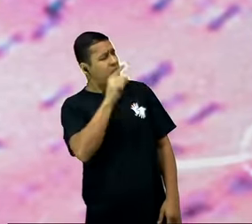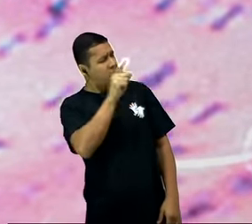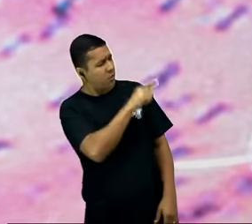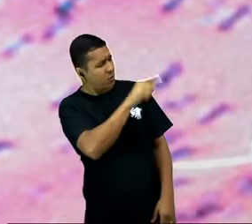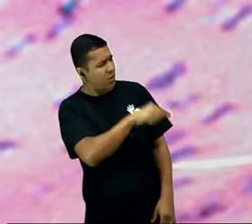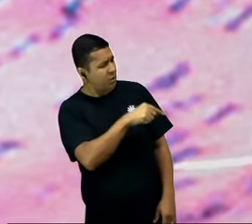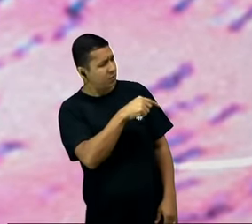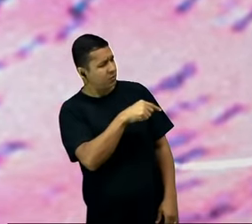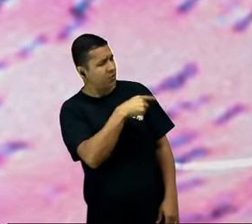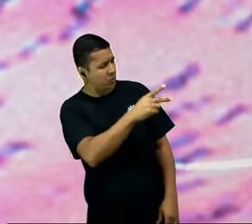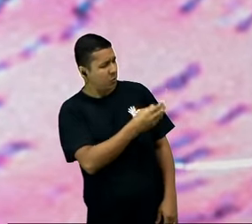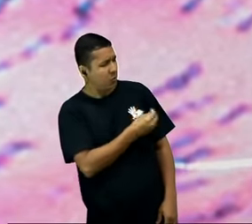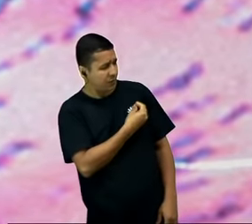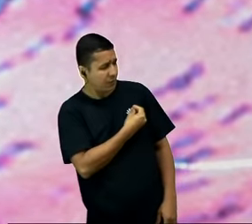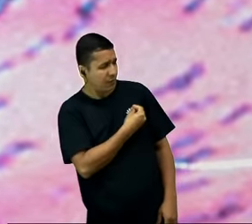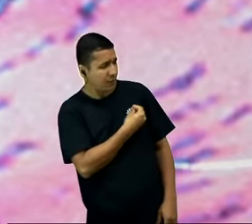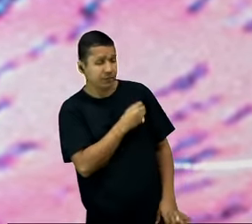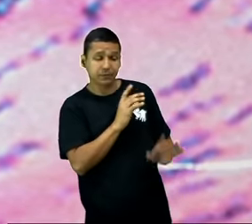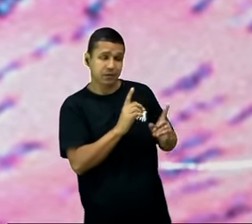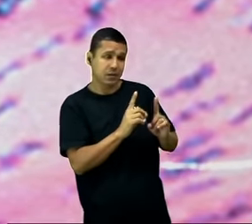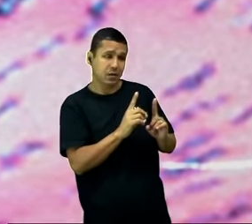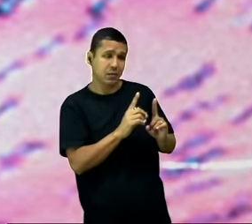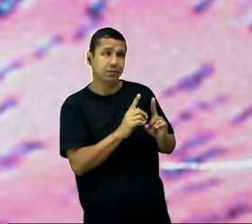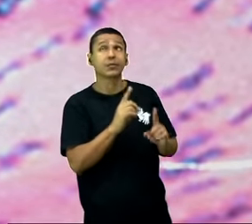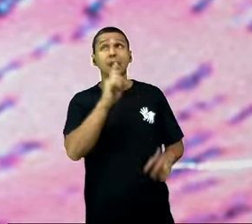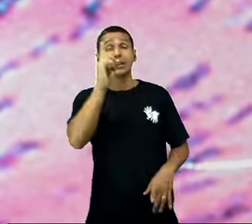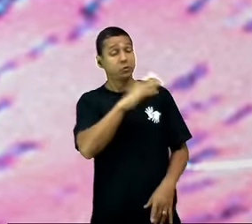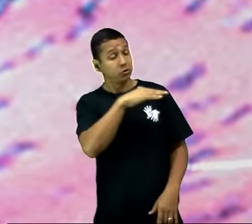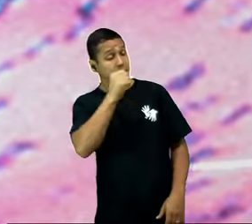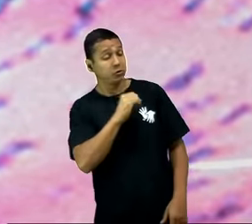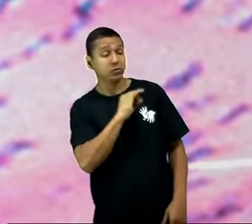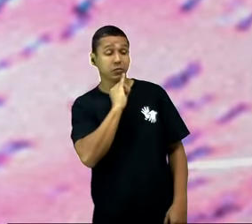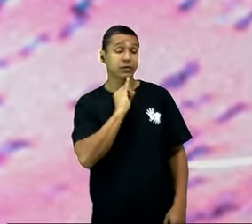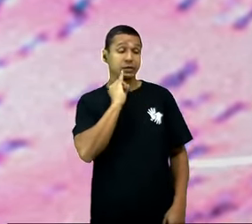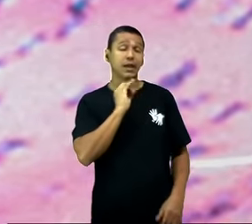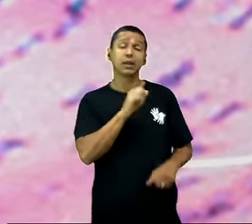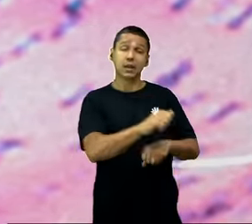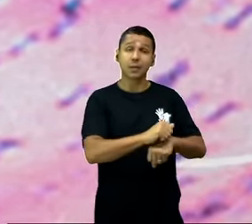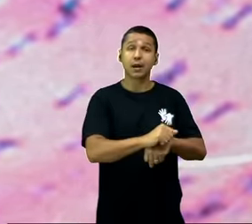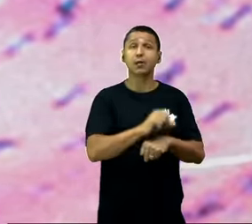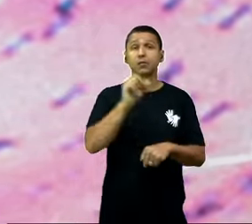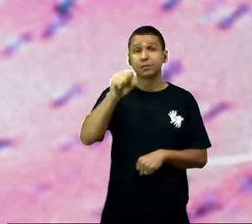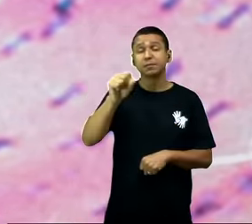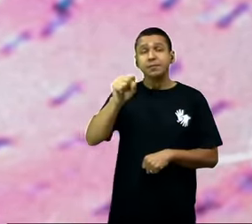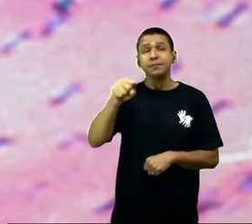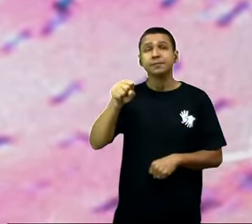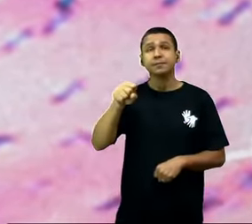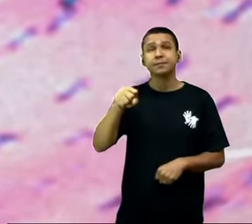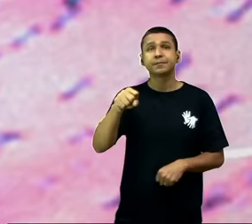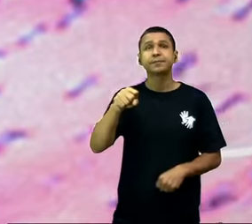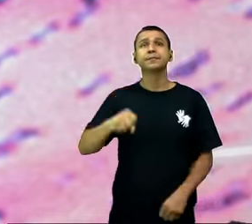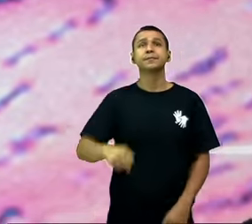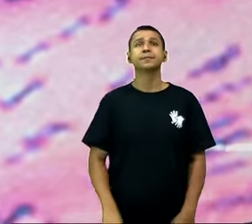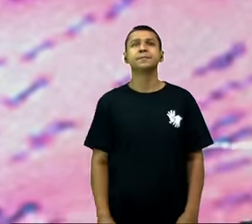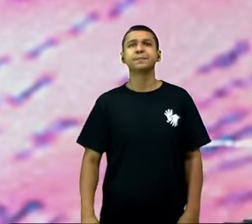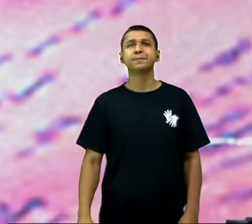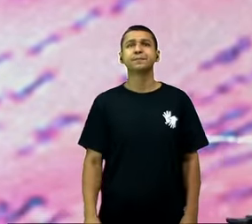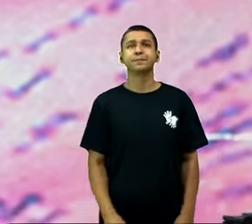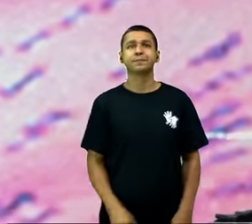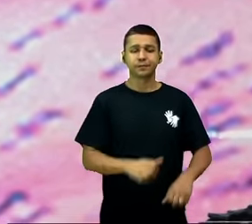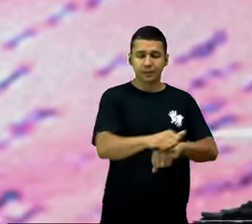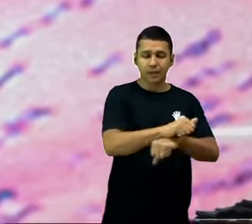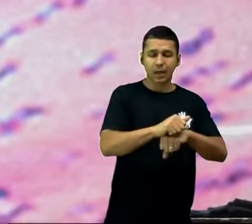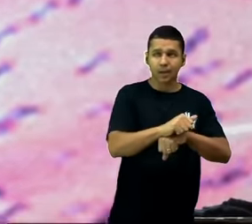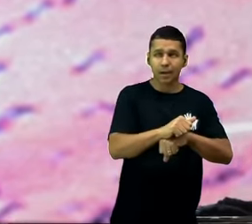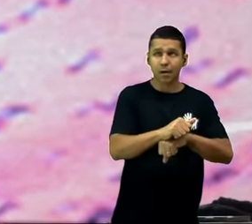para sempre. Quer ver uma coisa? Deus pediu Isaac a Abraão, sim ou não? Sim ou não? Abraão ficou